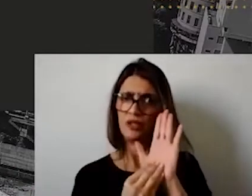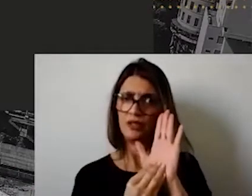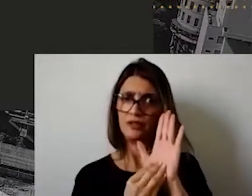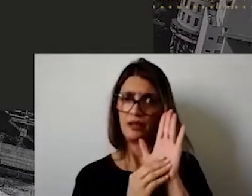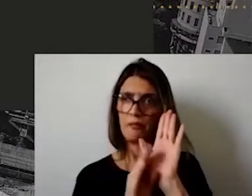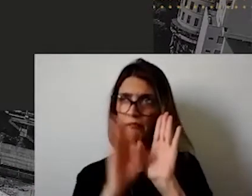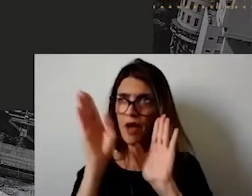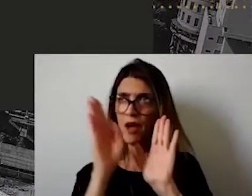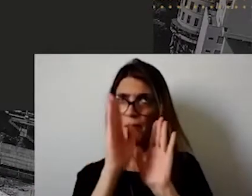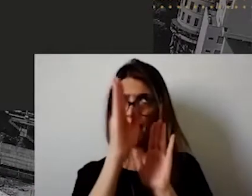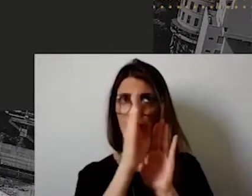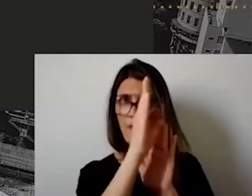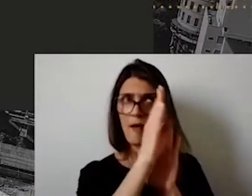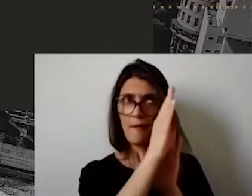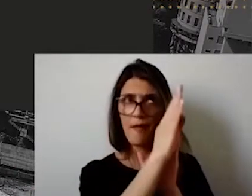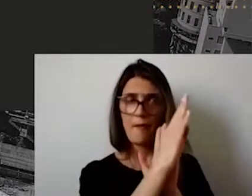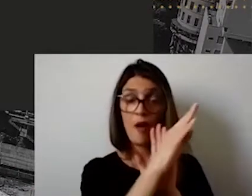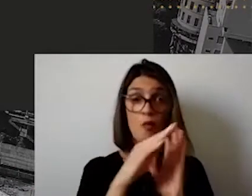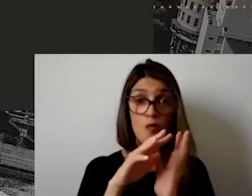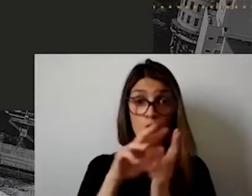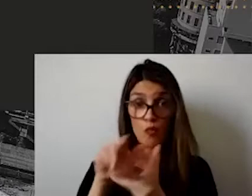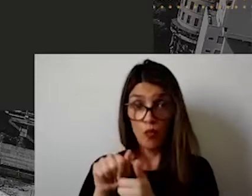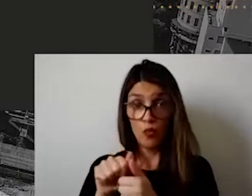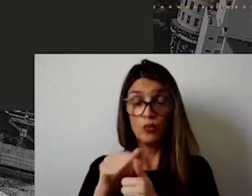Brasil participou ativamente, né,